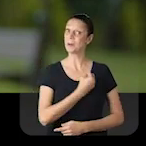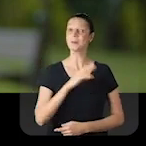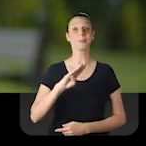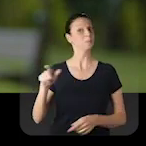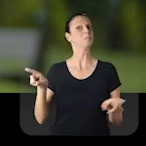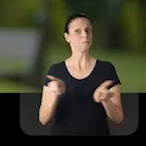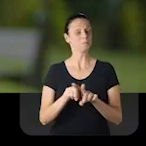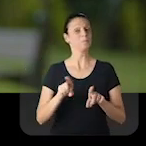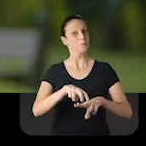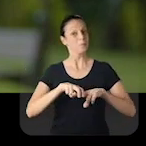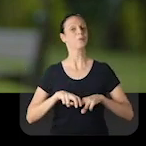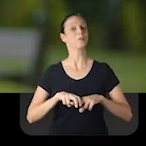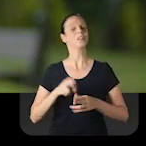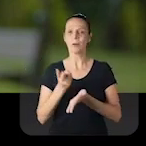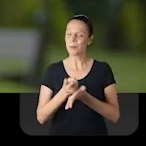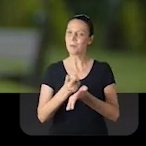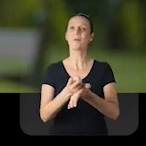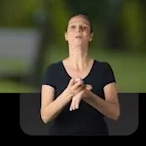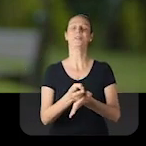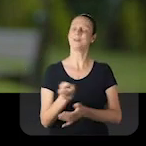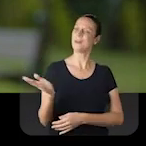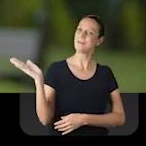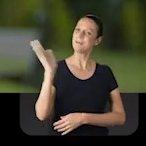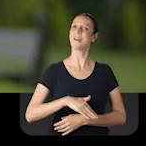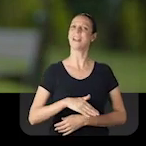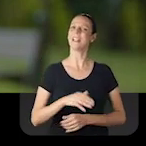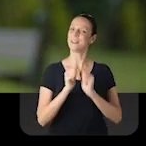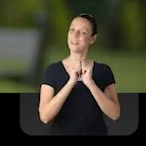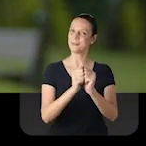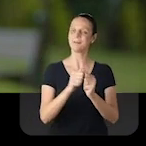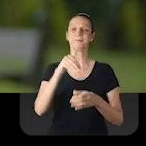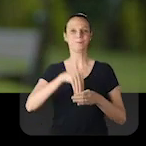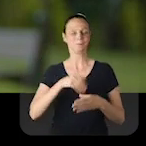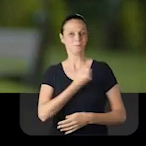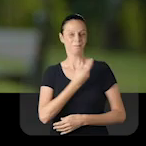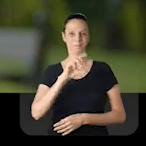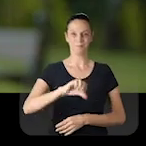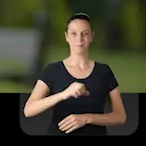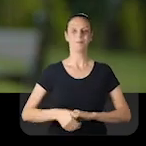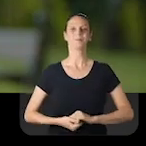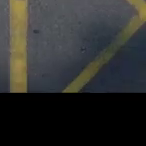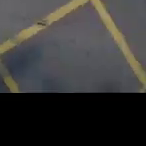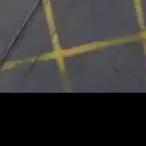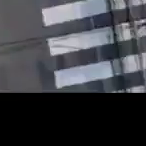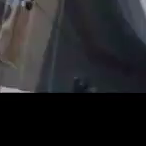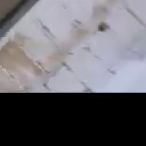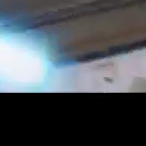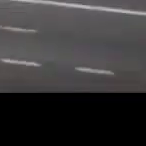disse, projeto bom é projeto feito. E é por isso que eu voto 19.